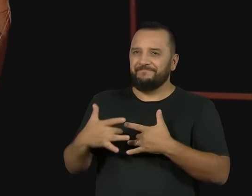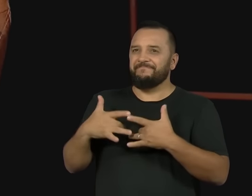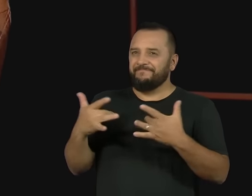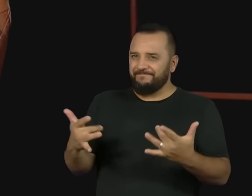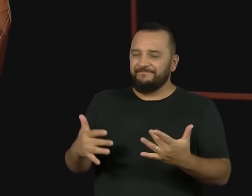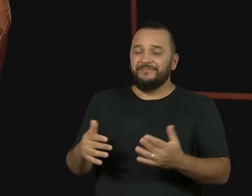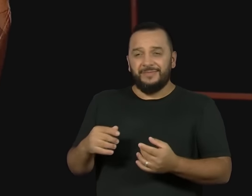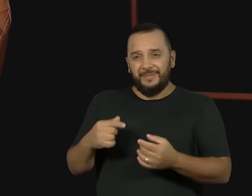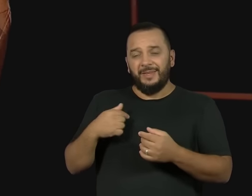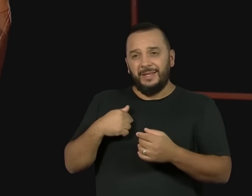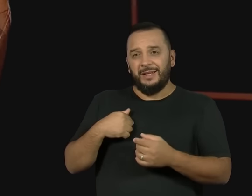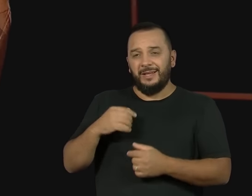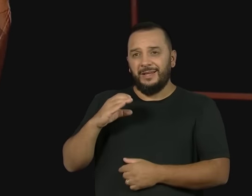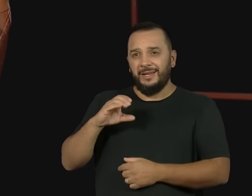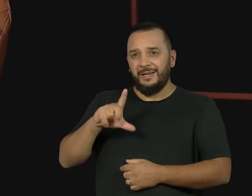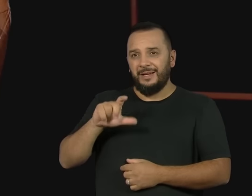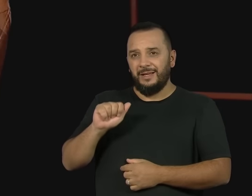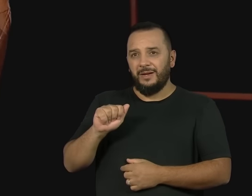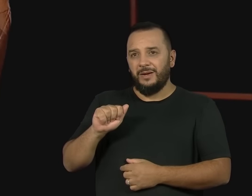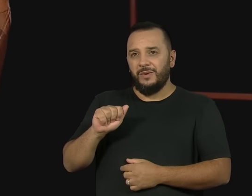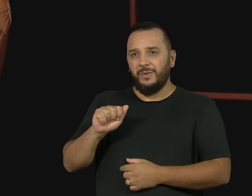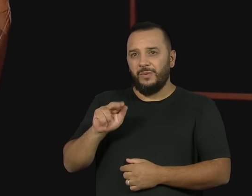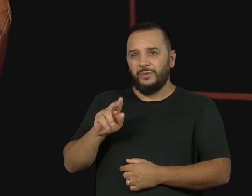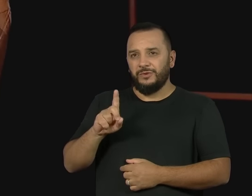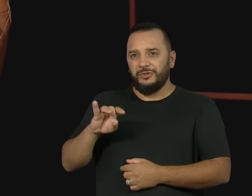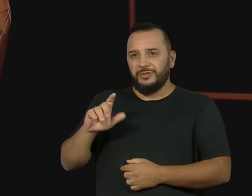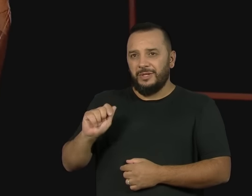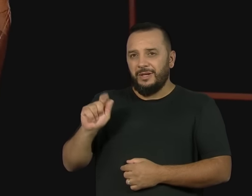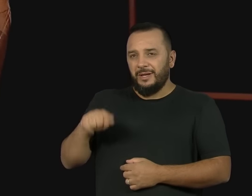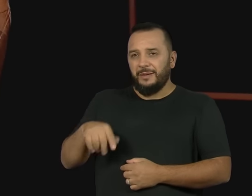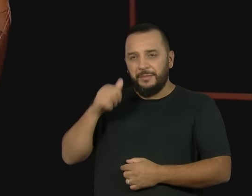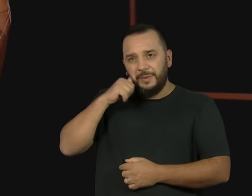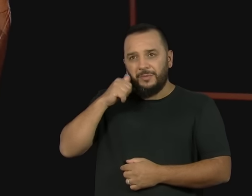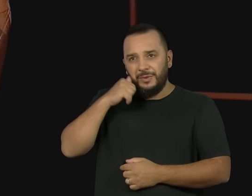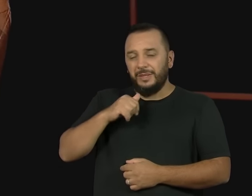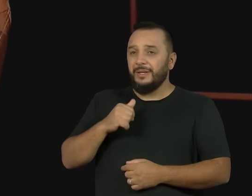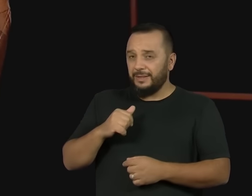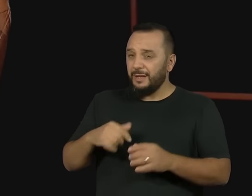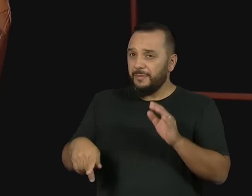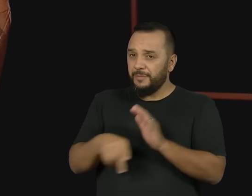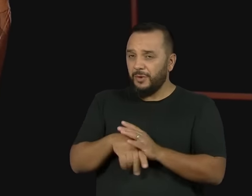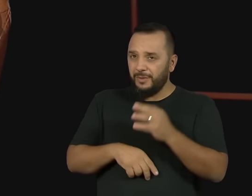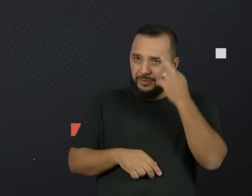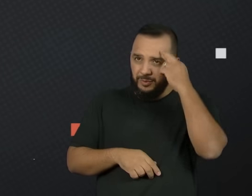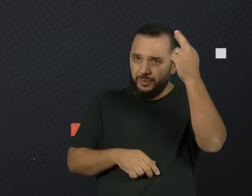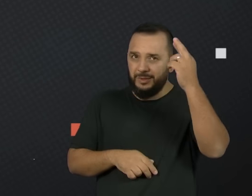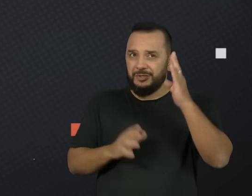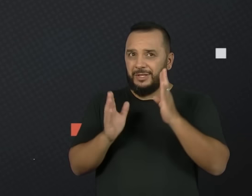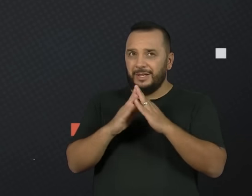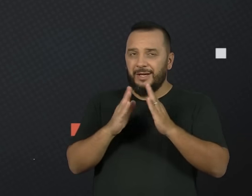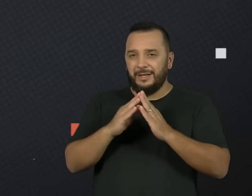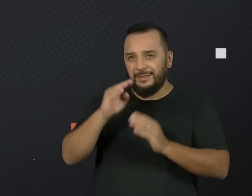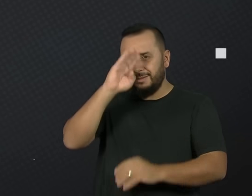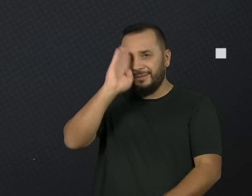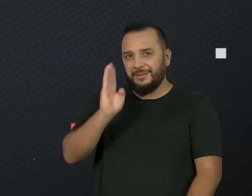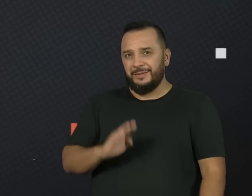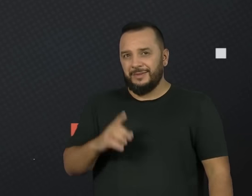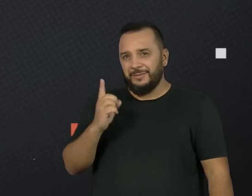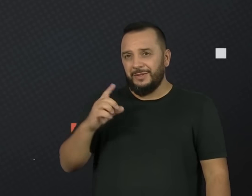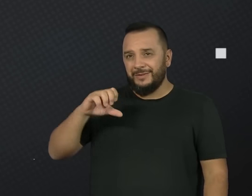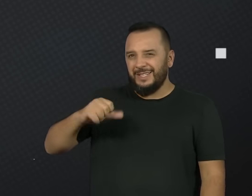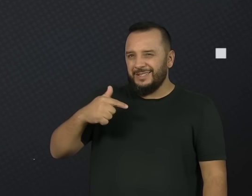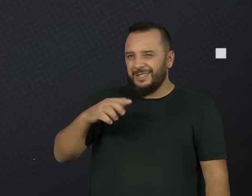a Cláudia é para mulher dona de casa brasileira 1970, tá? Quando eu entrei, em